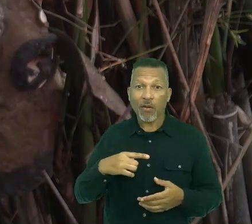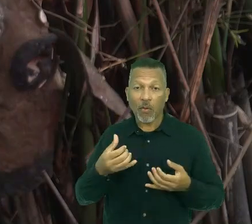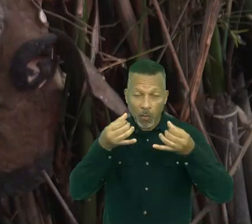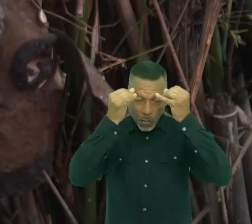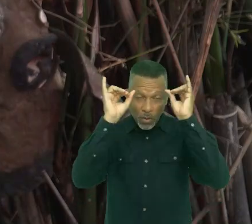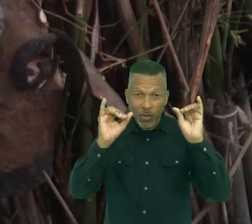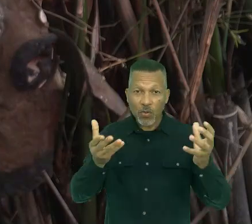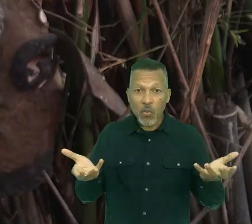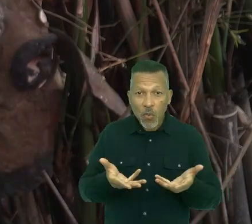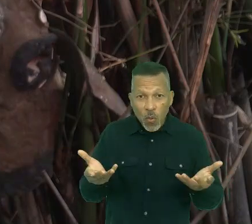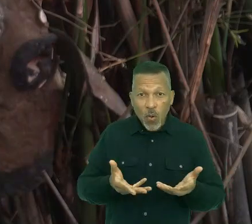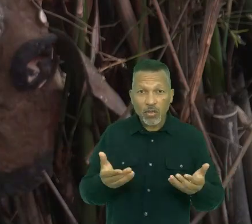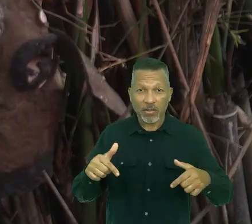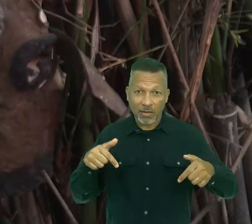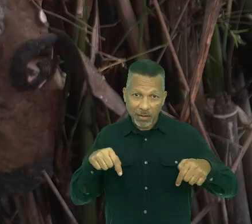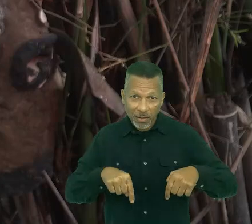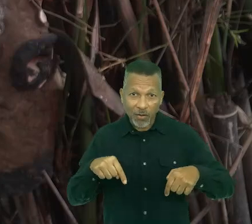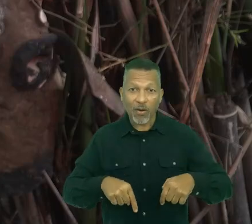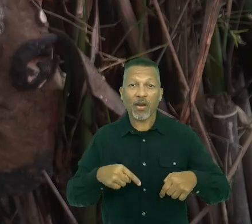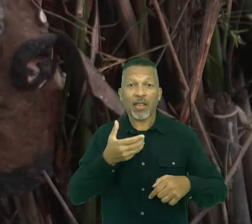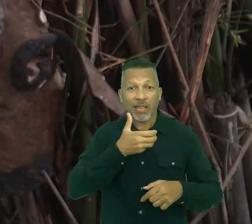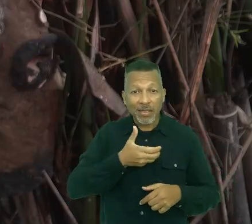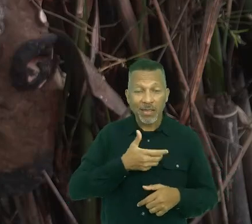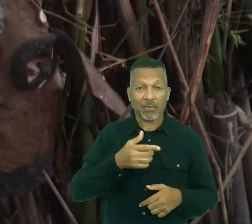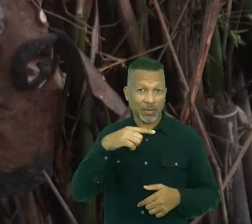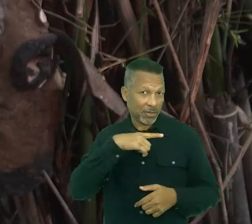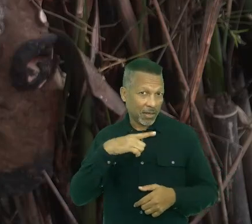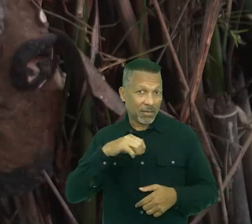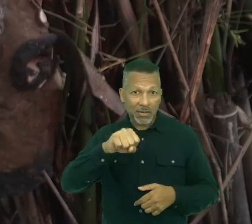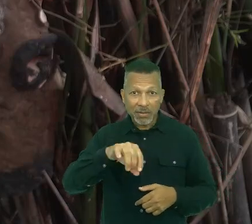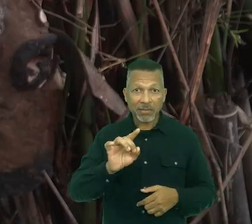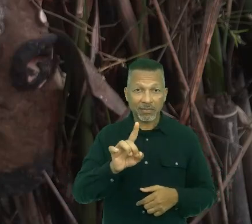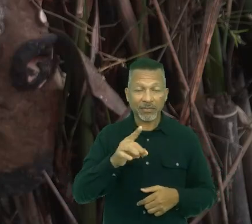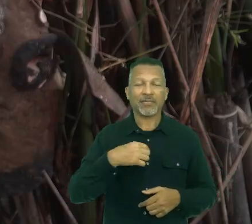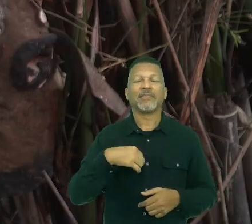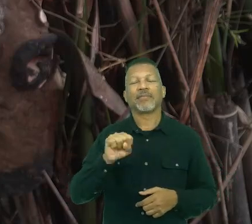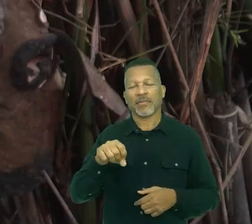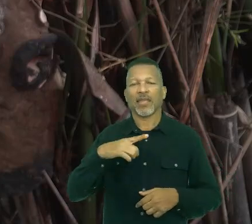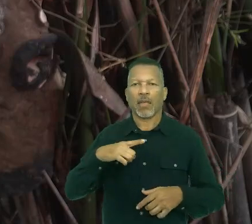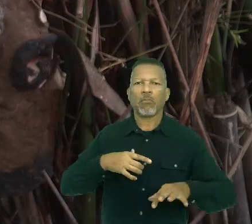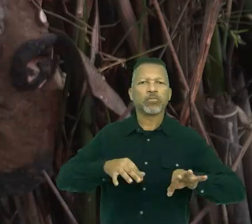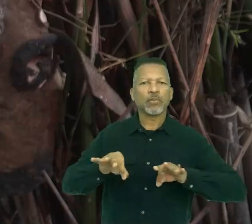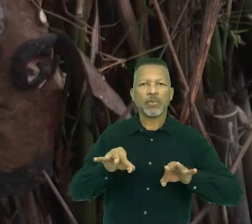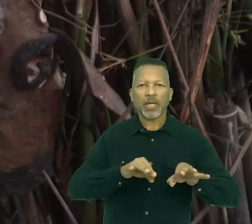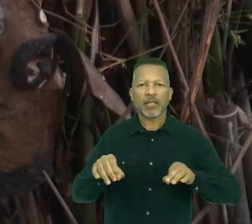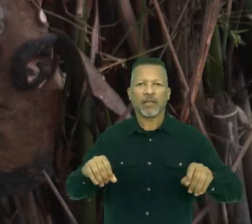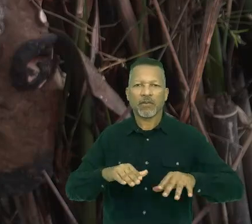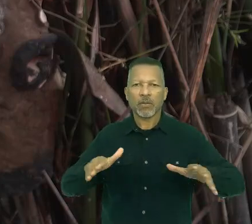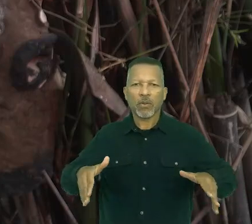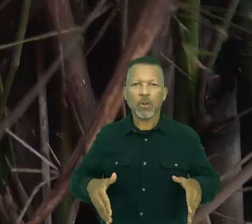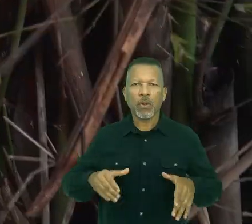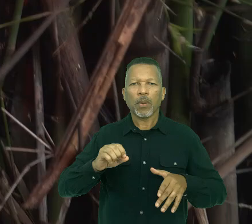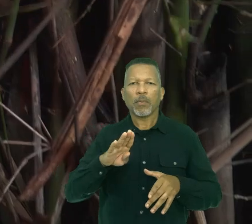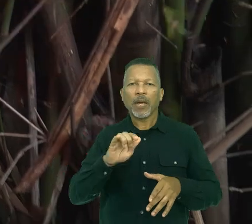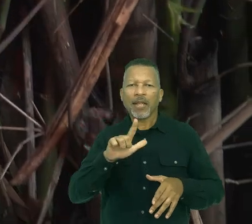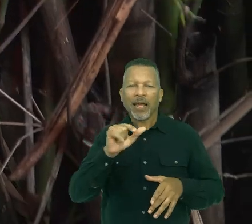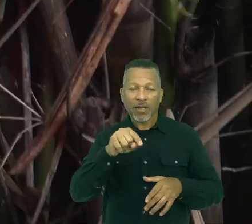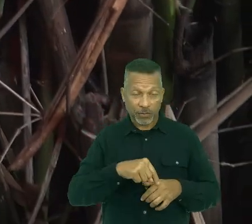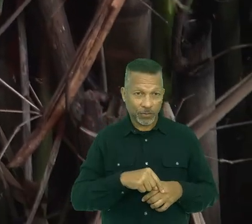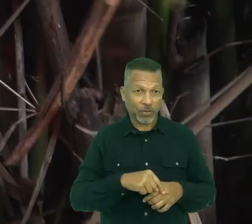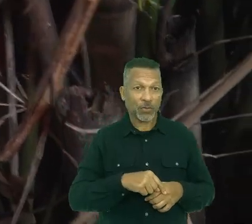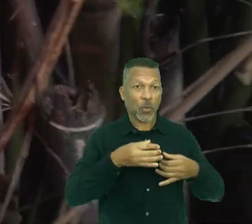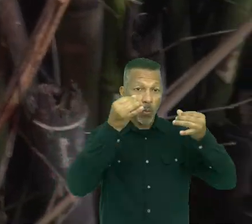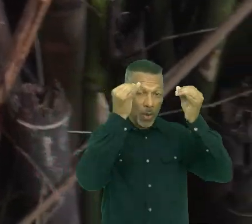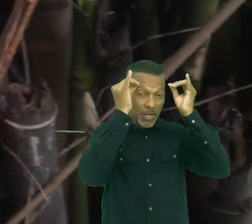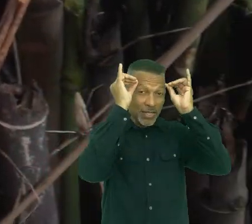hoje? Vai ter o boizinho agora, fim do ano? Vai. Aí eu preparava, eu tenho que fazer o balaio. O